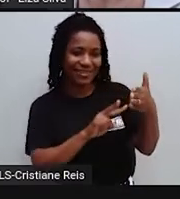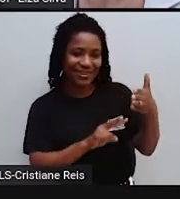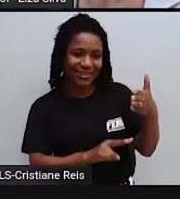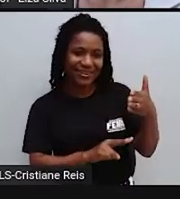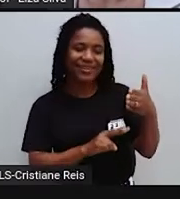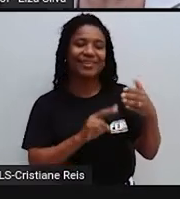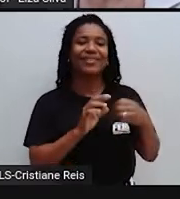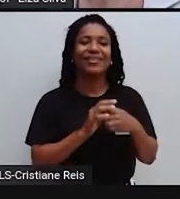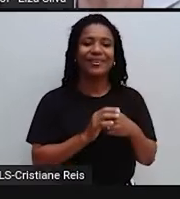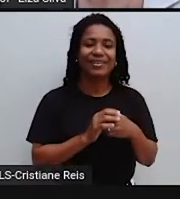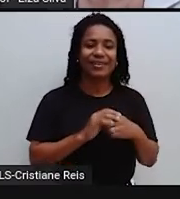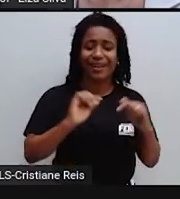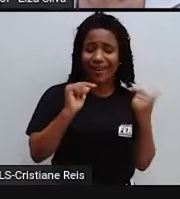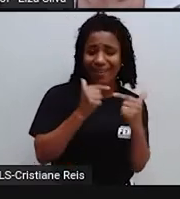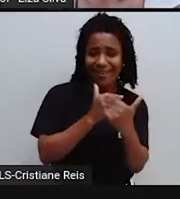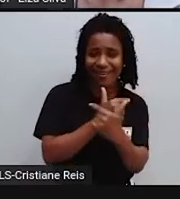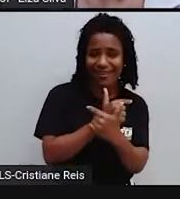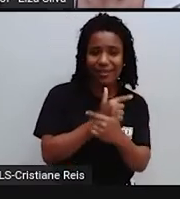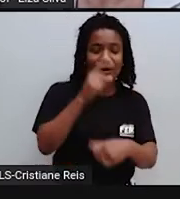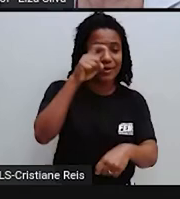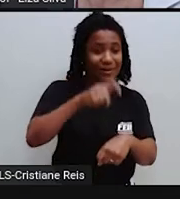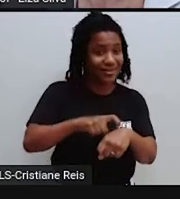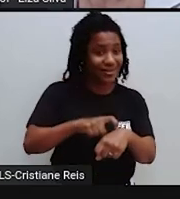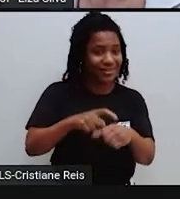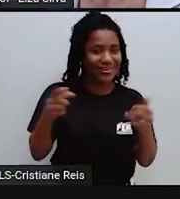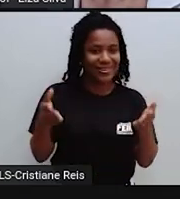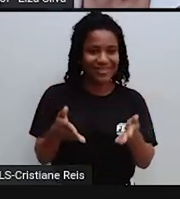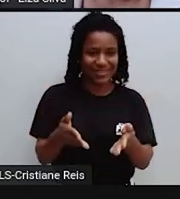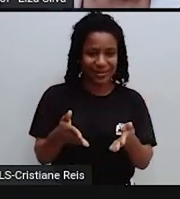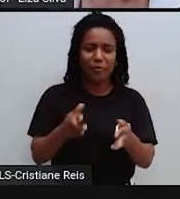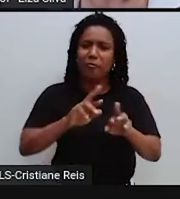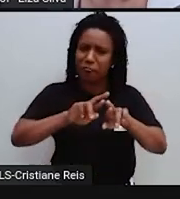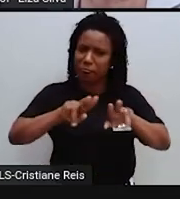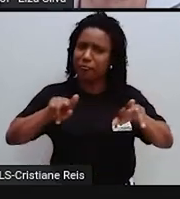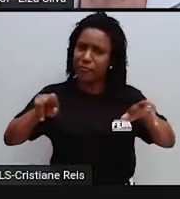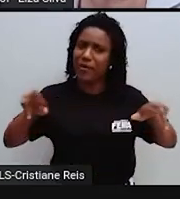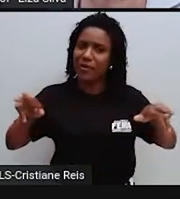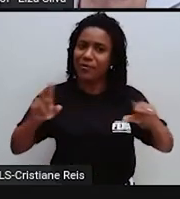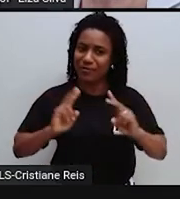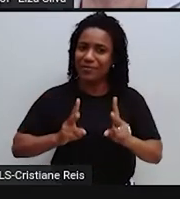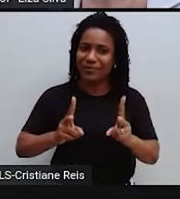going, indo, etc. Ok? So,